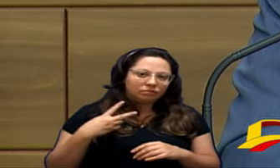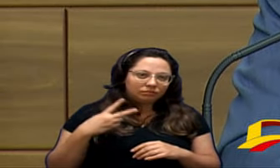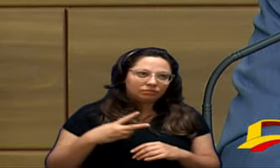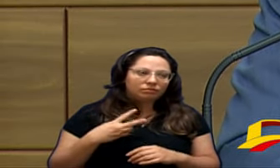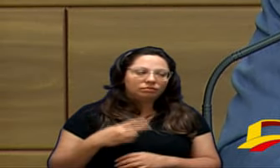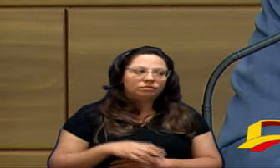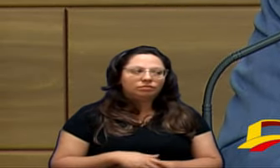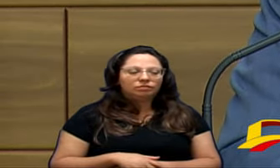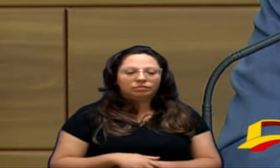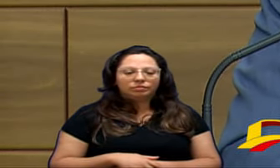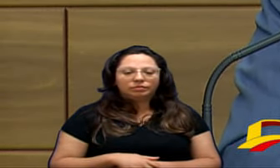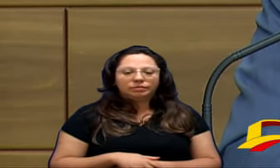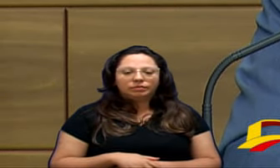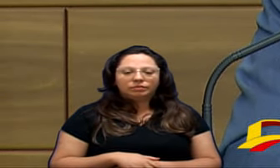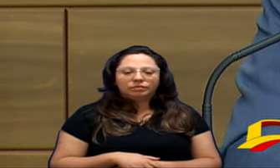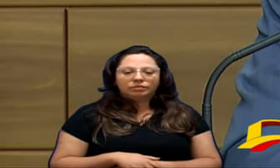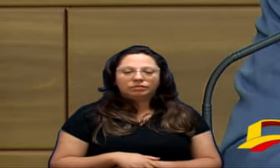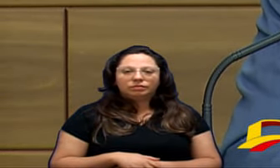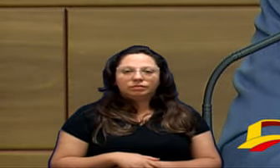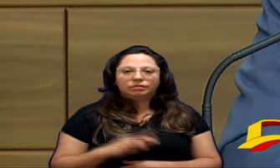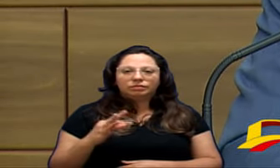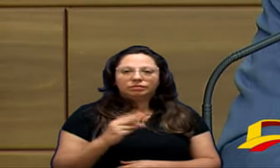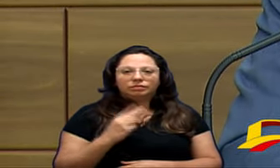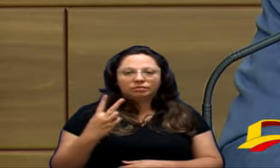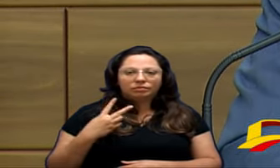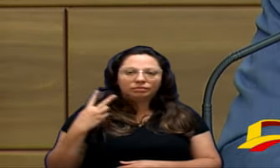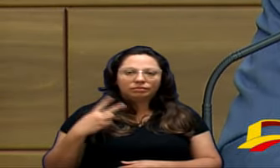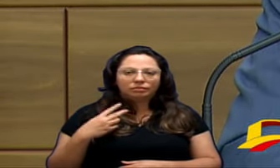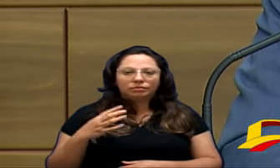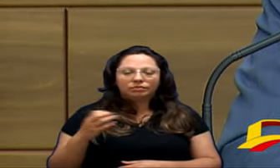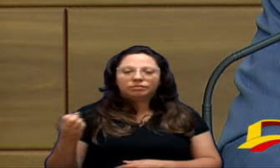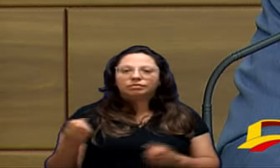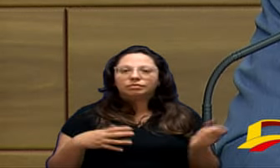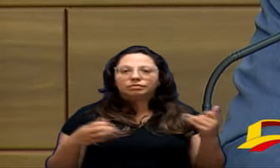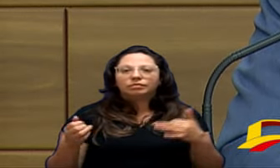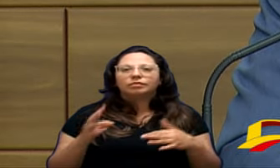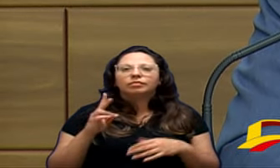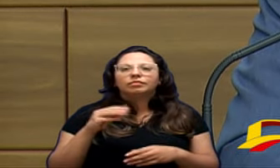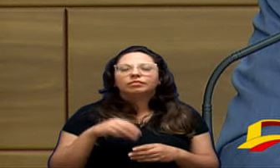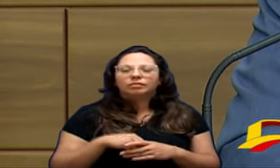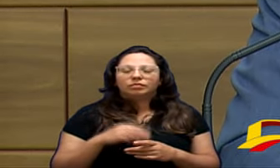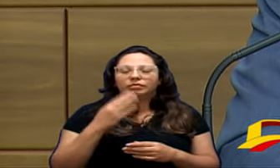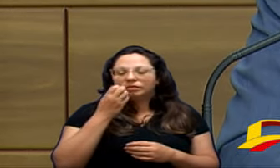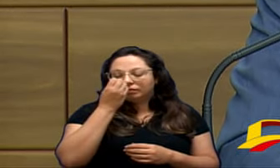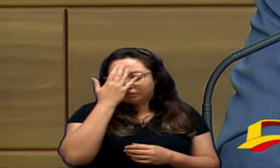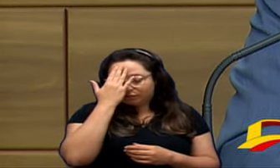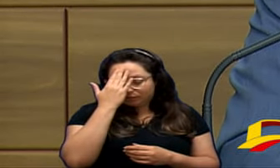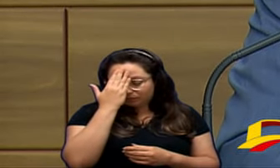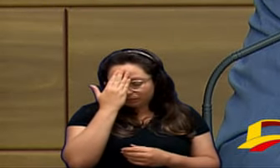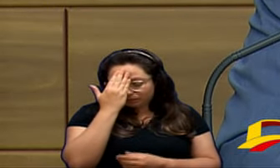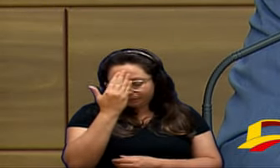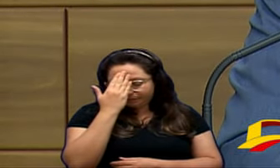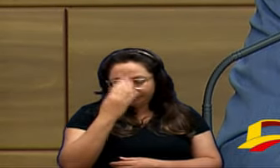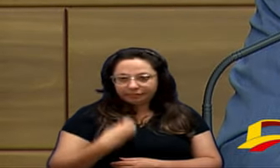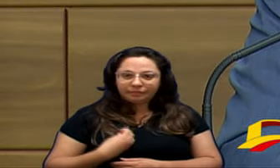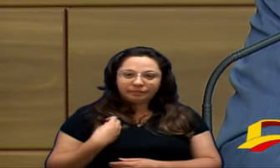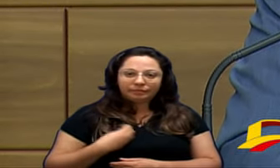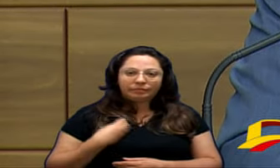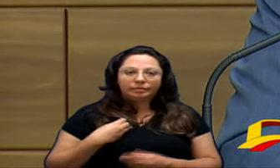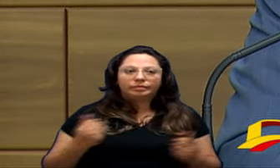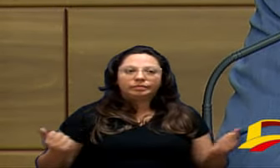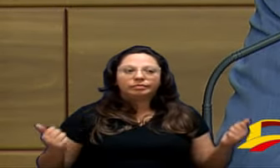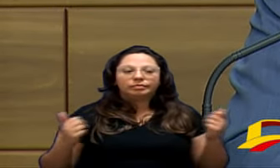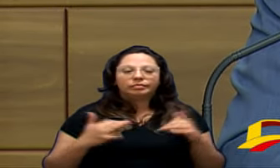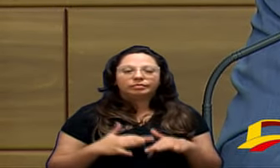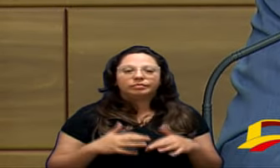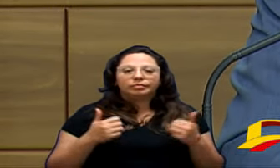vereadora Fernanda os demais vereadores aqui recém elitos também meu muito obrigado pela presença de vocês aqui essa é